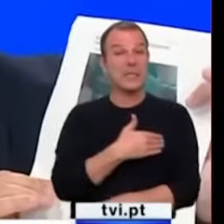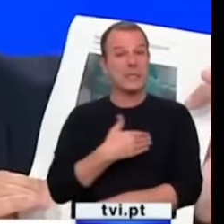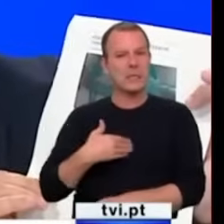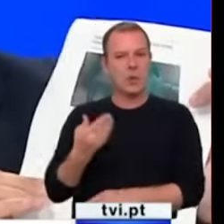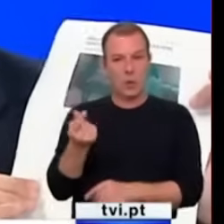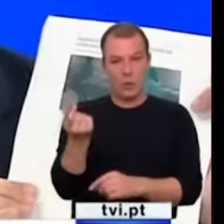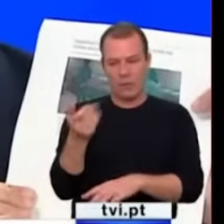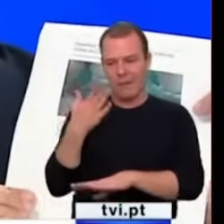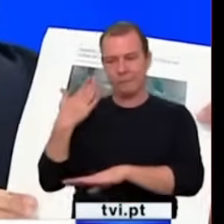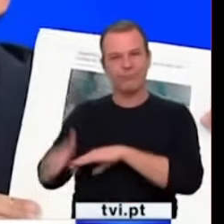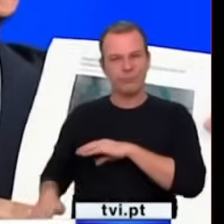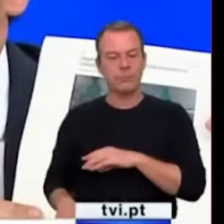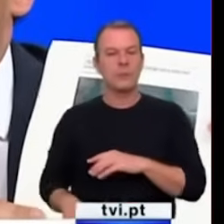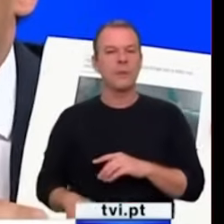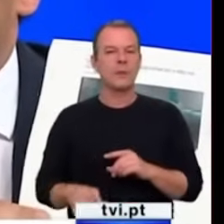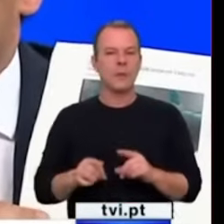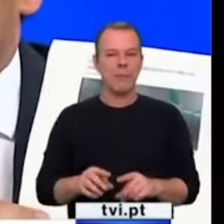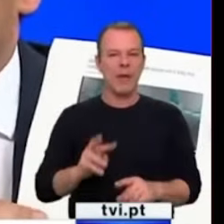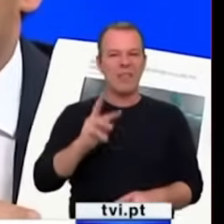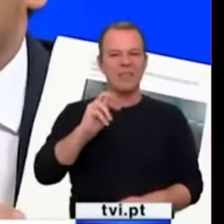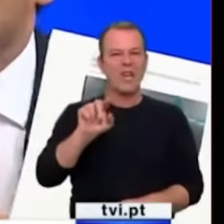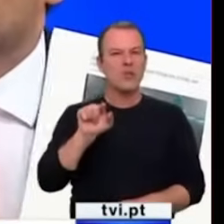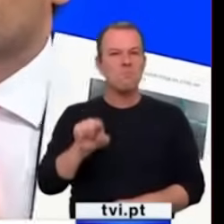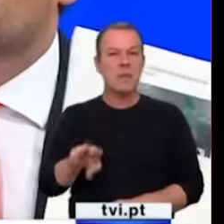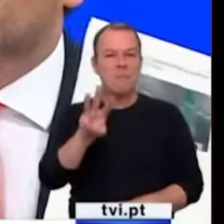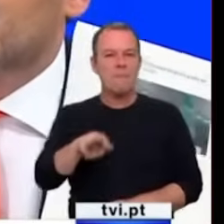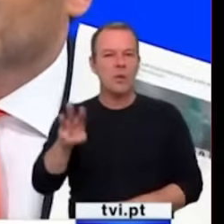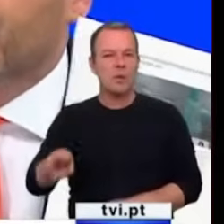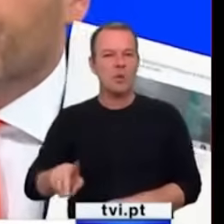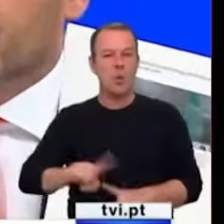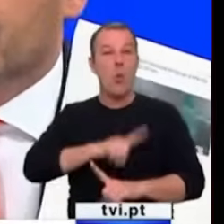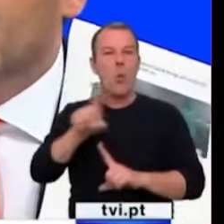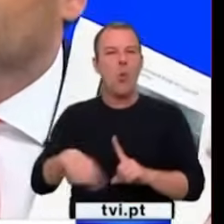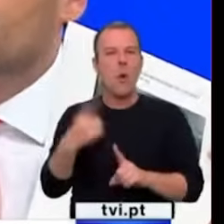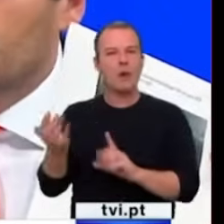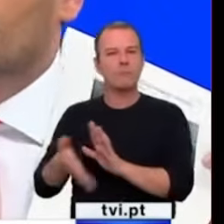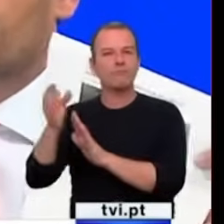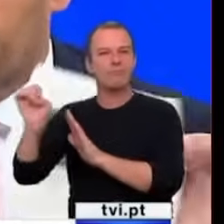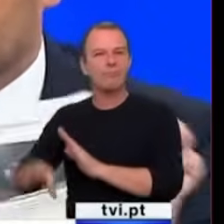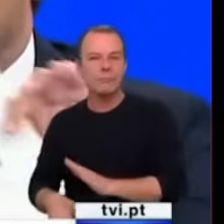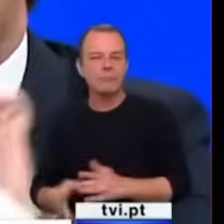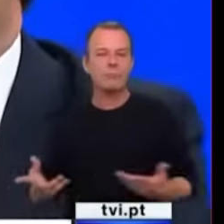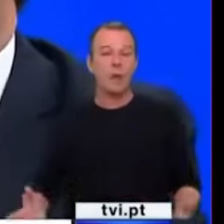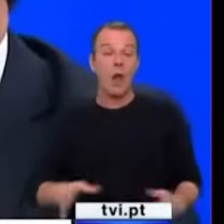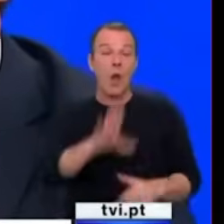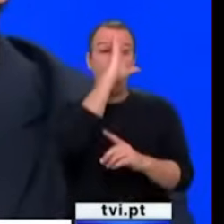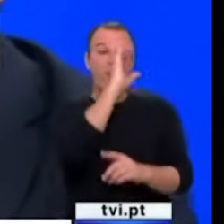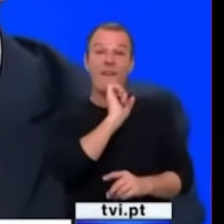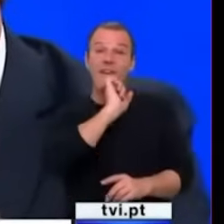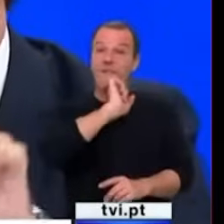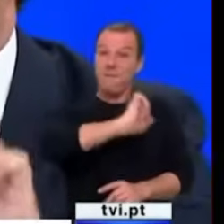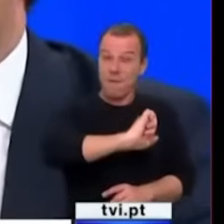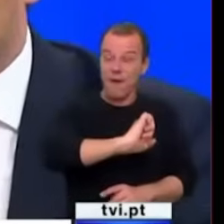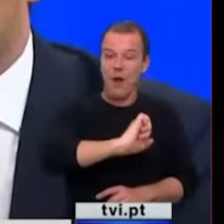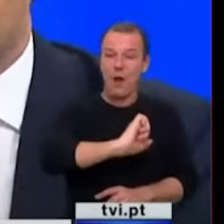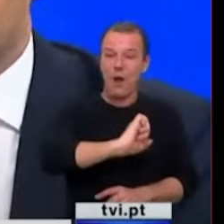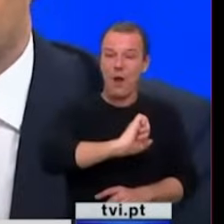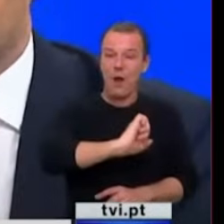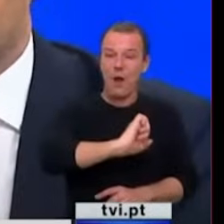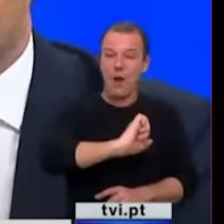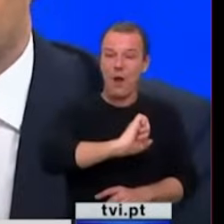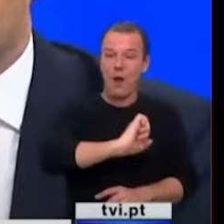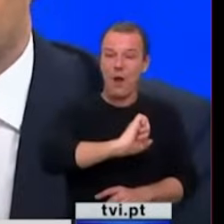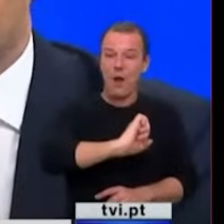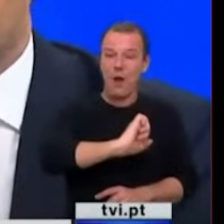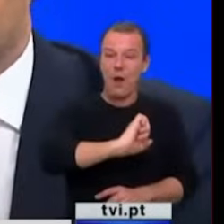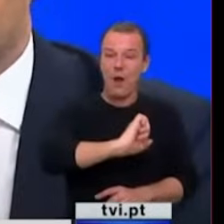saúde atinge um a 3000 milhões por ano Pedro Santos o seu governo o seu governo quer fazer retirar diz ó